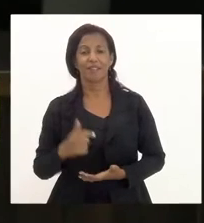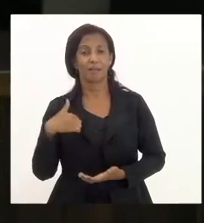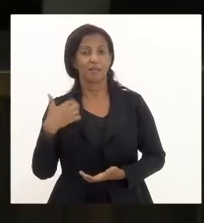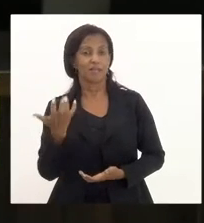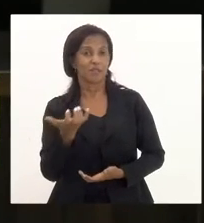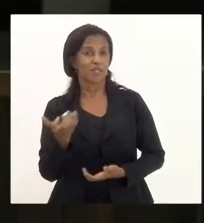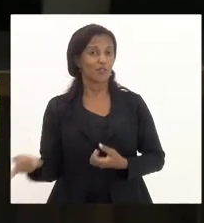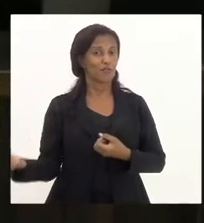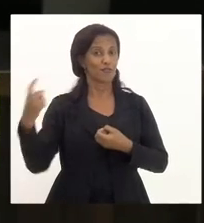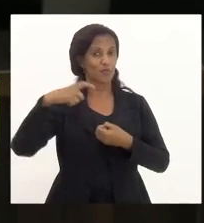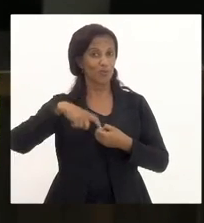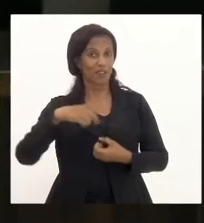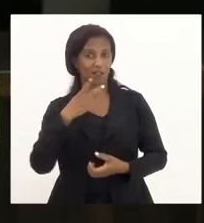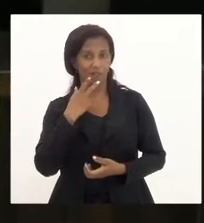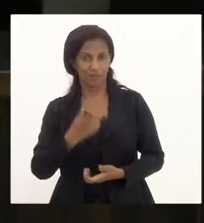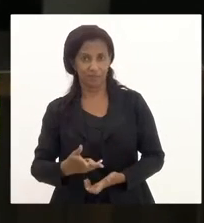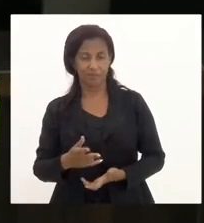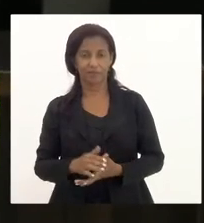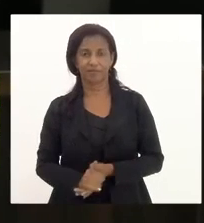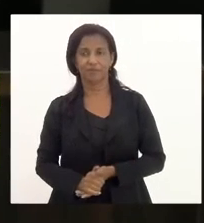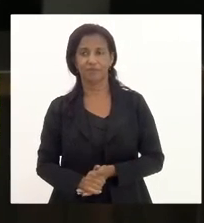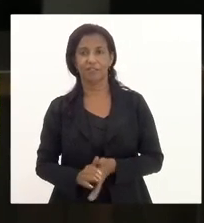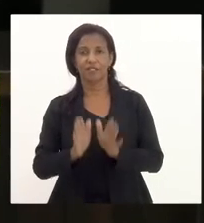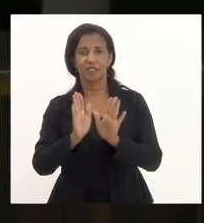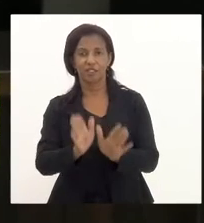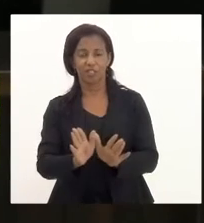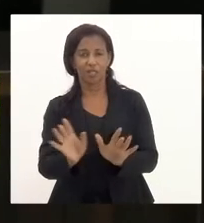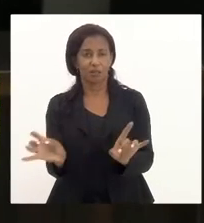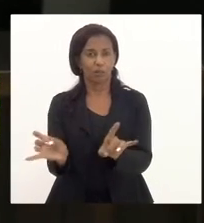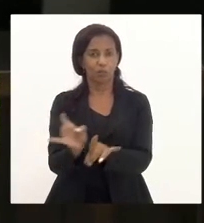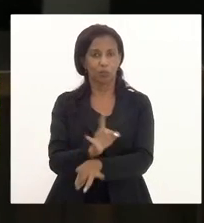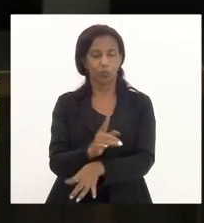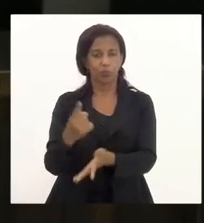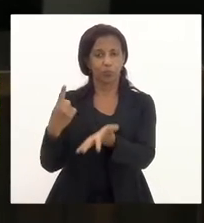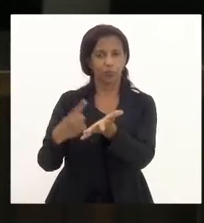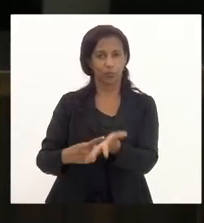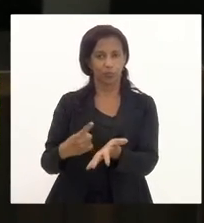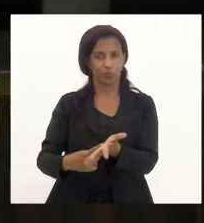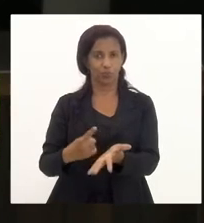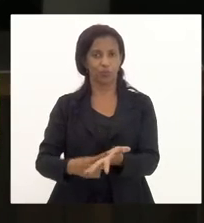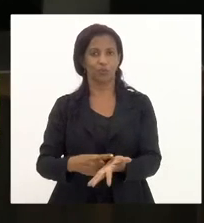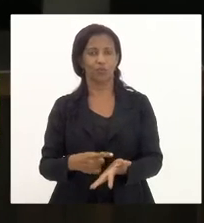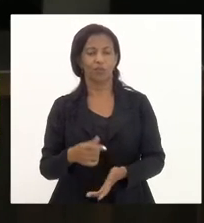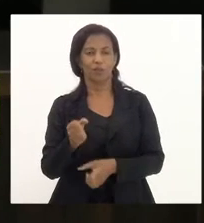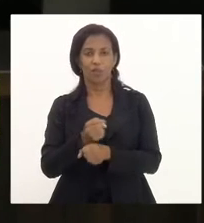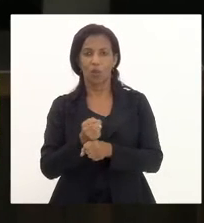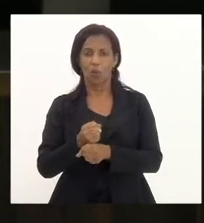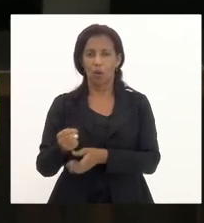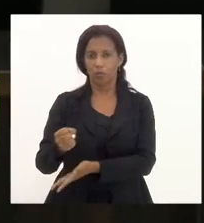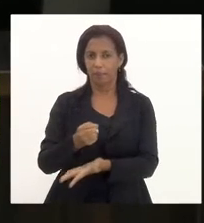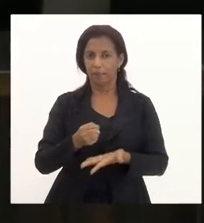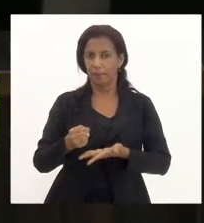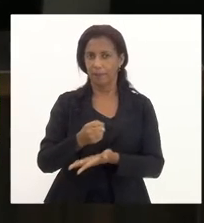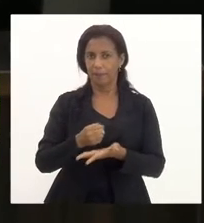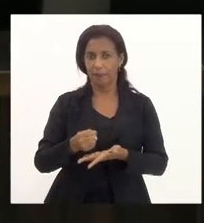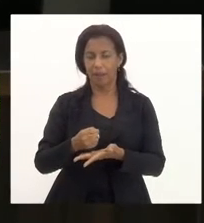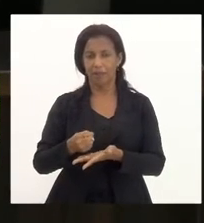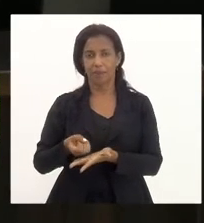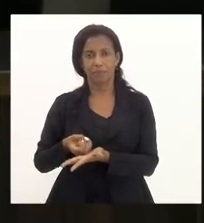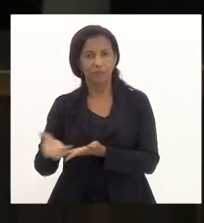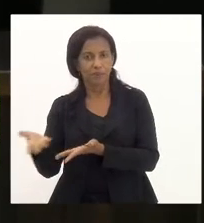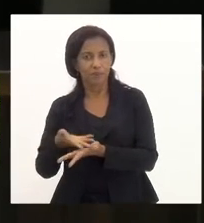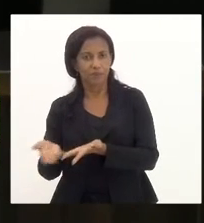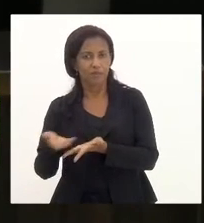eu queria volta voltar a dizer que já tá sentado acordado que o ano base das